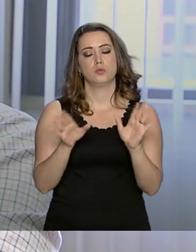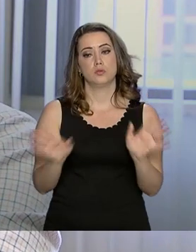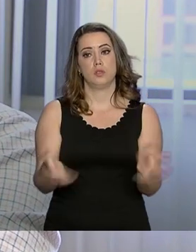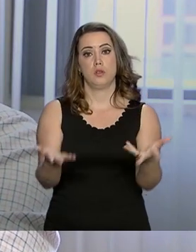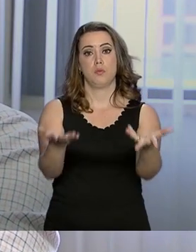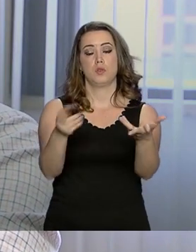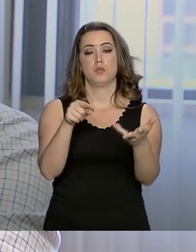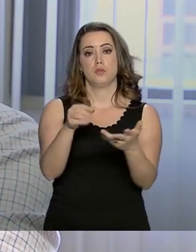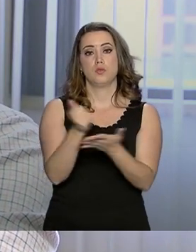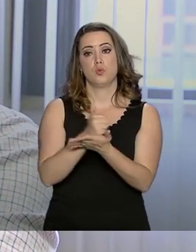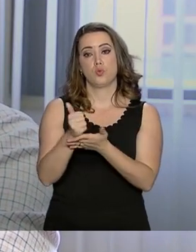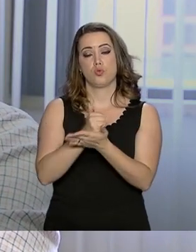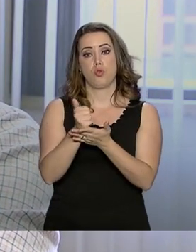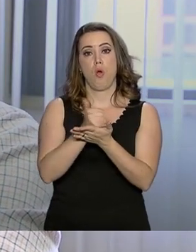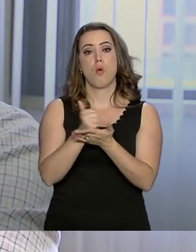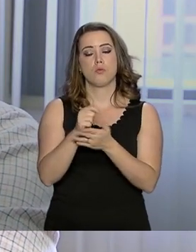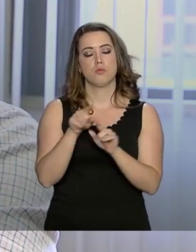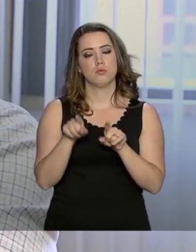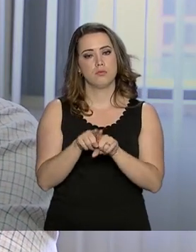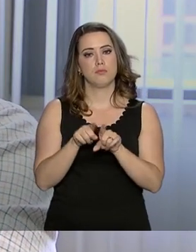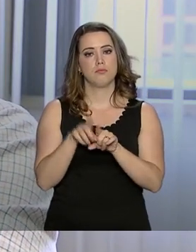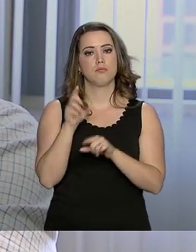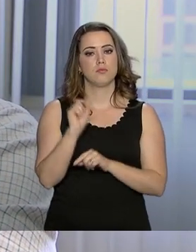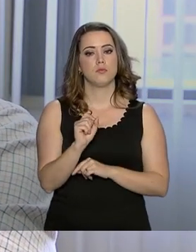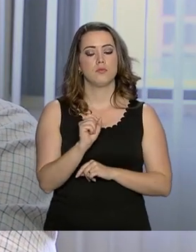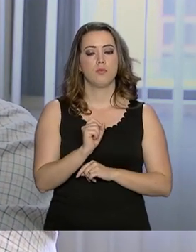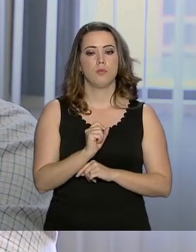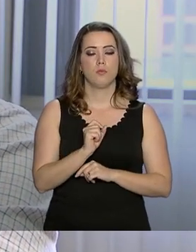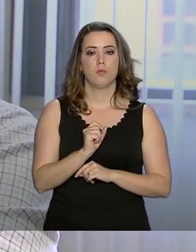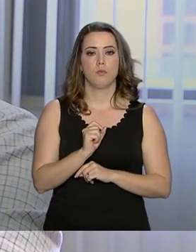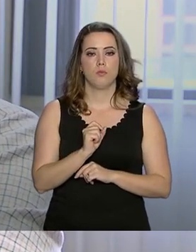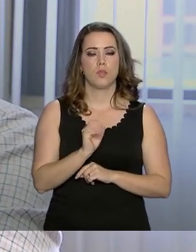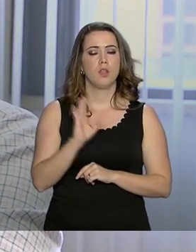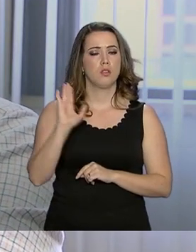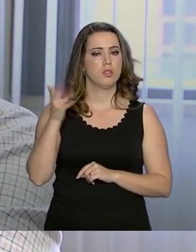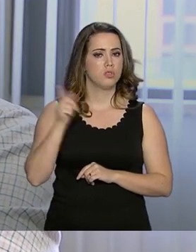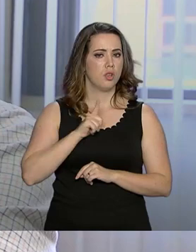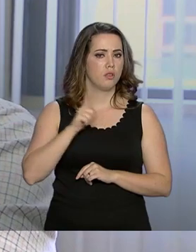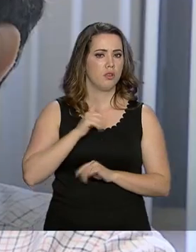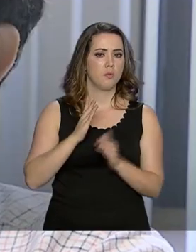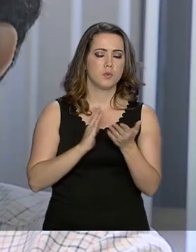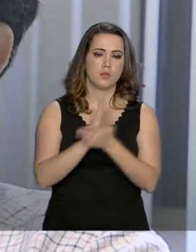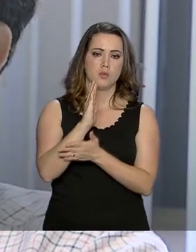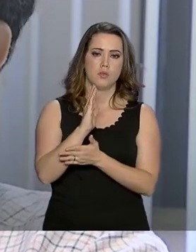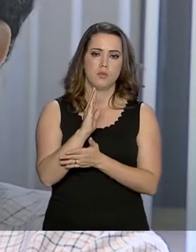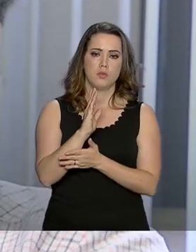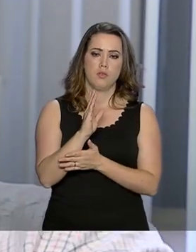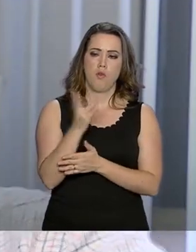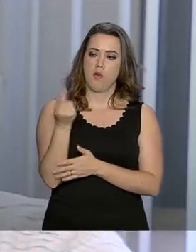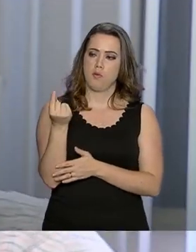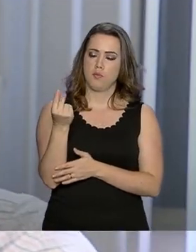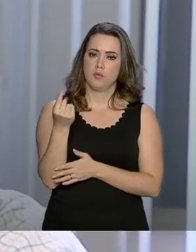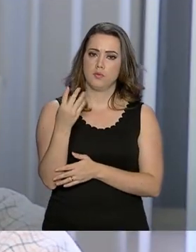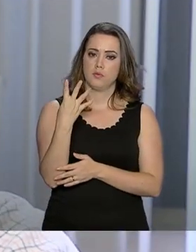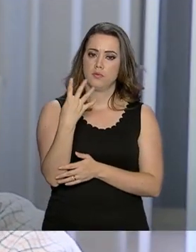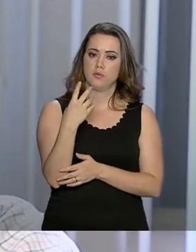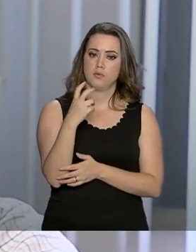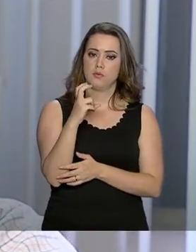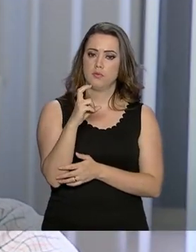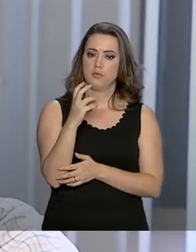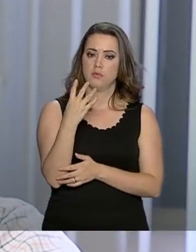de jogos eletrônicos e já temos aprovado valor de